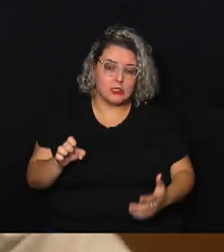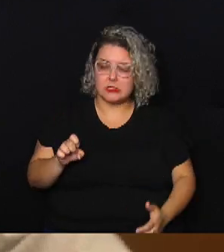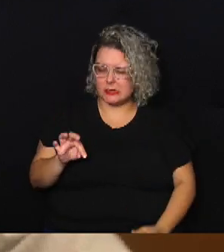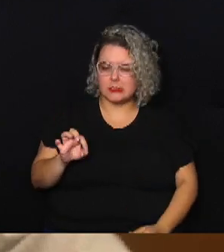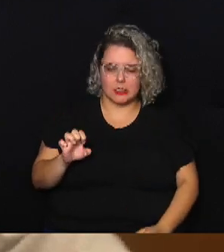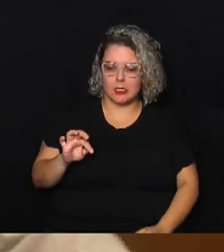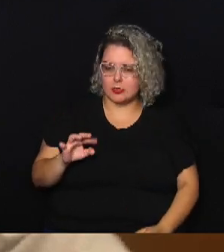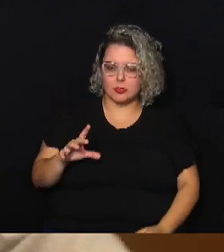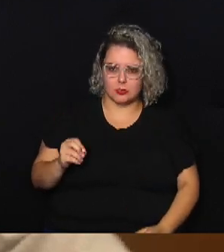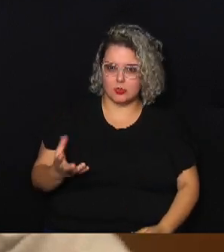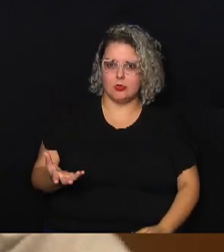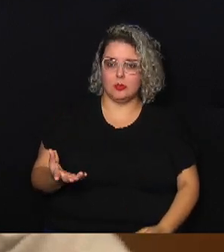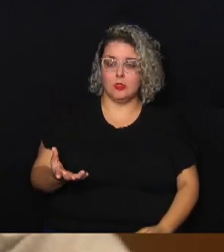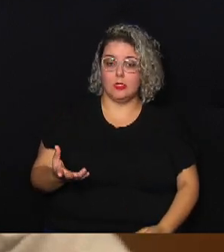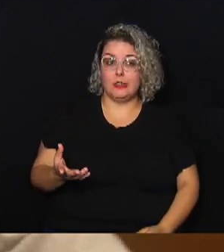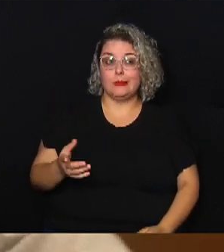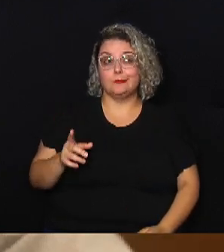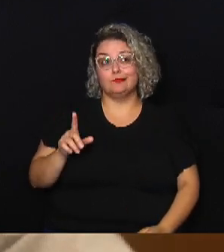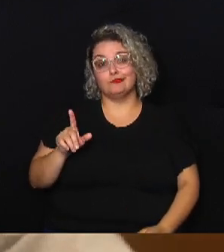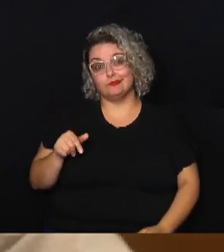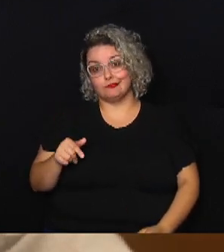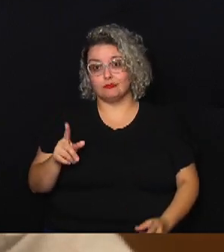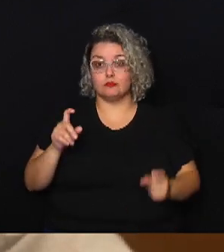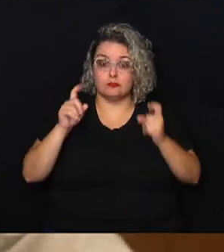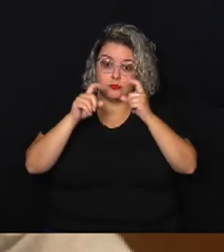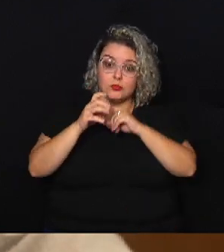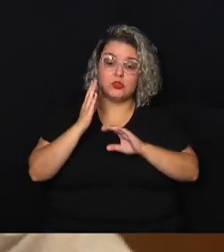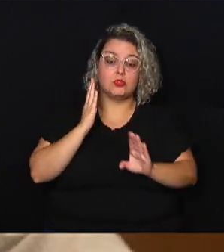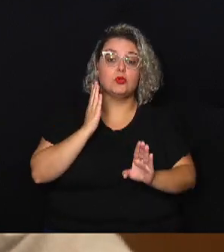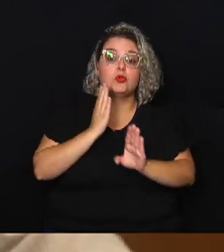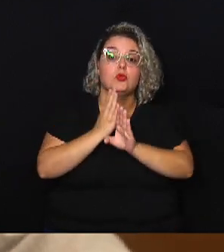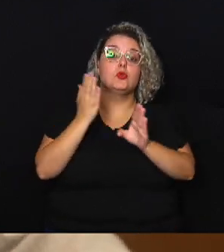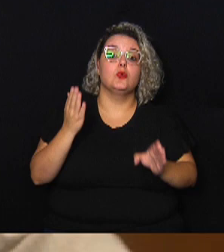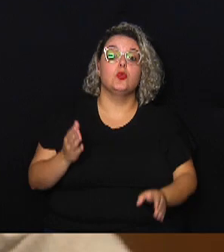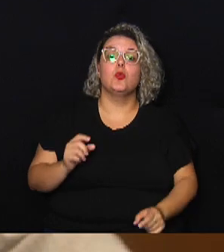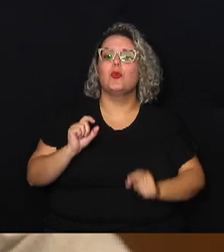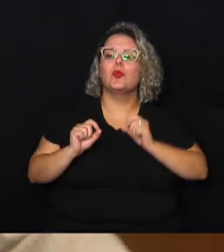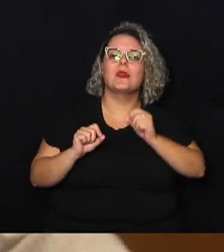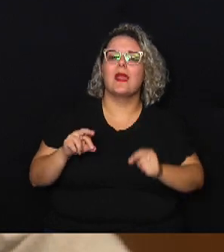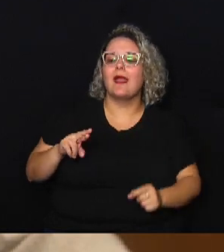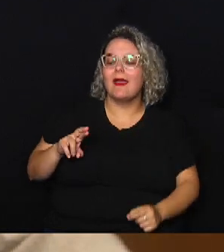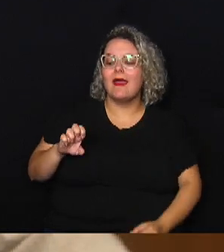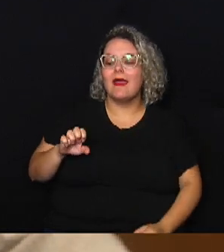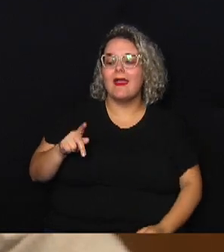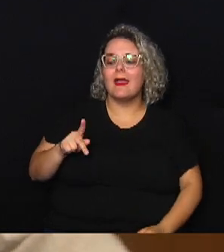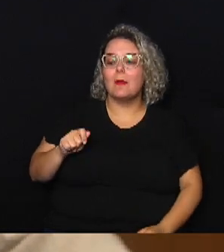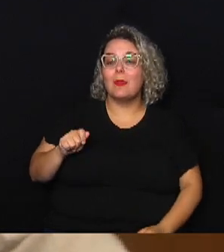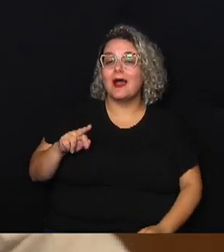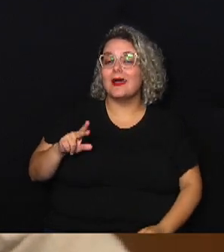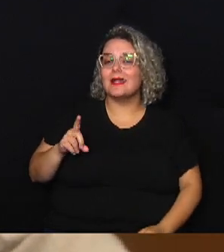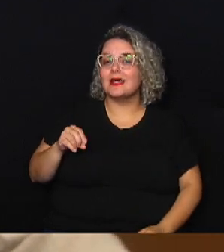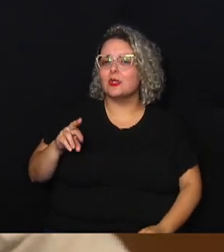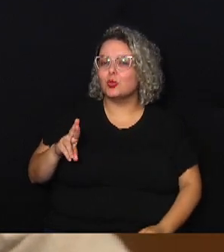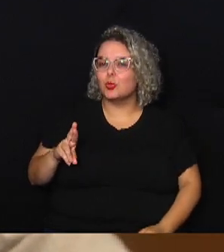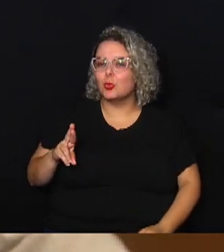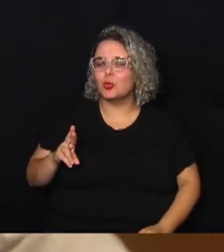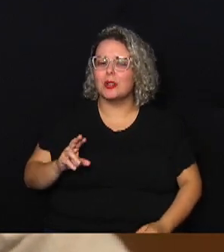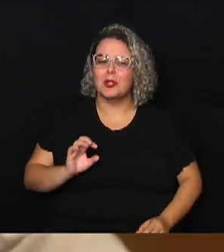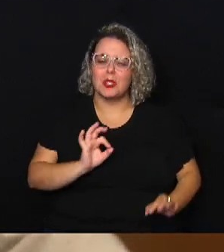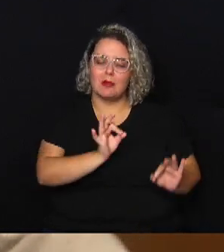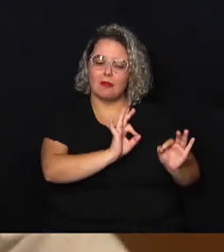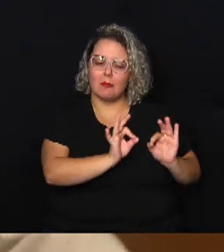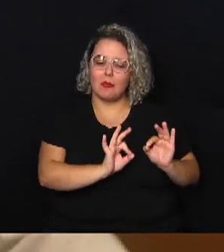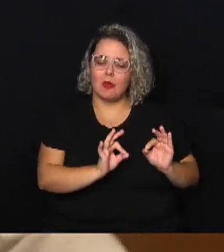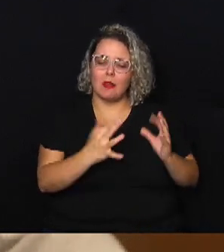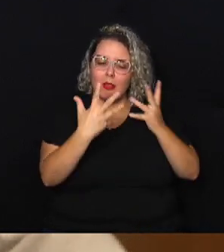difícil a gente encontrar o que é reparador e o que é estético, que anda junto. A gente faz uma cirurgia